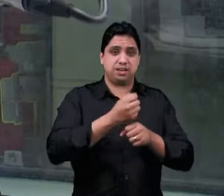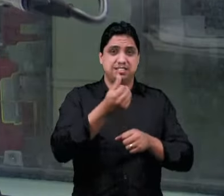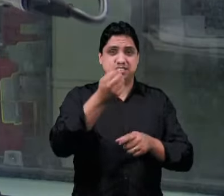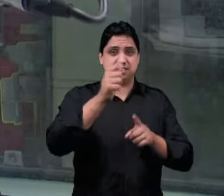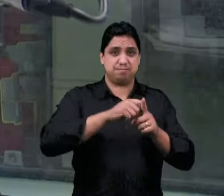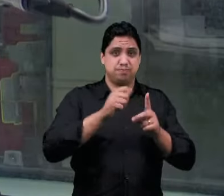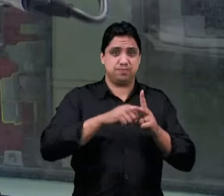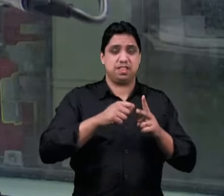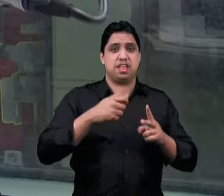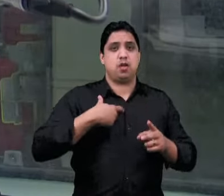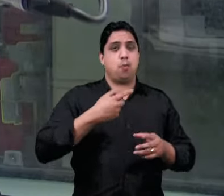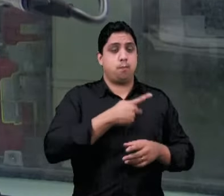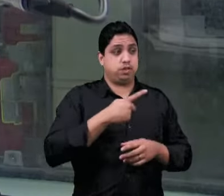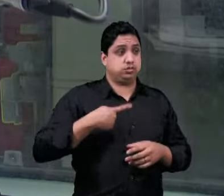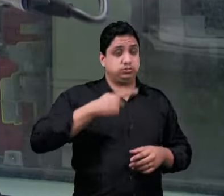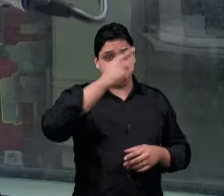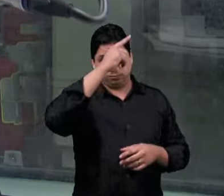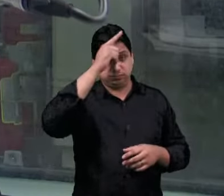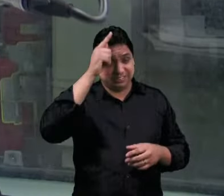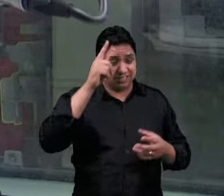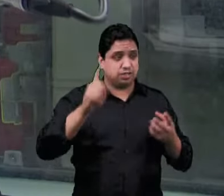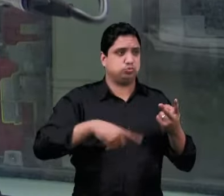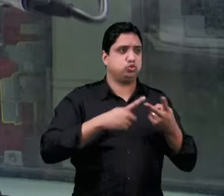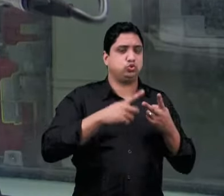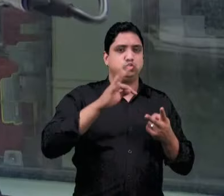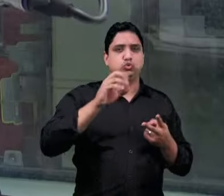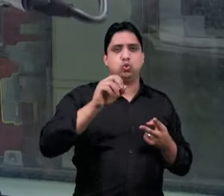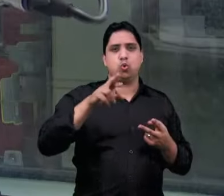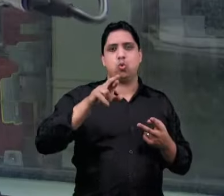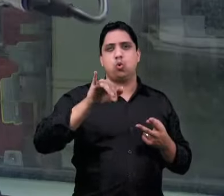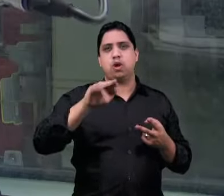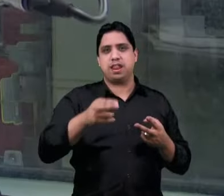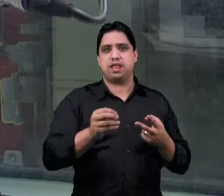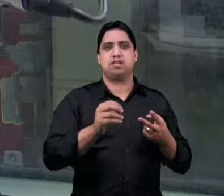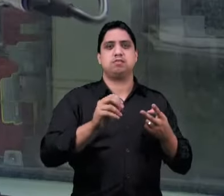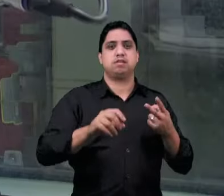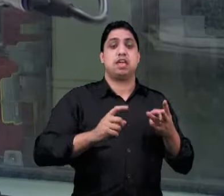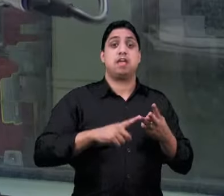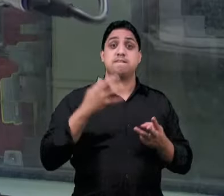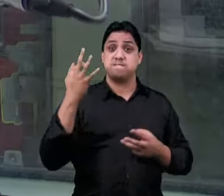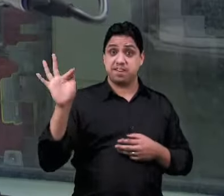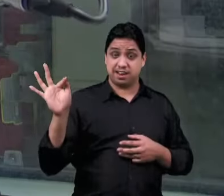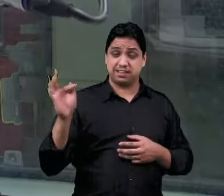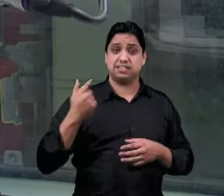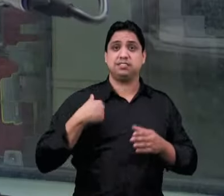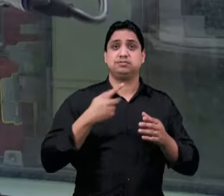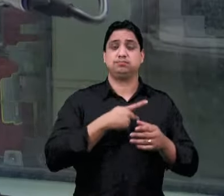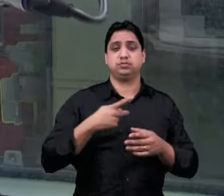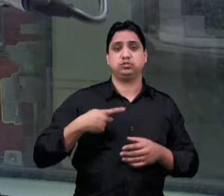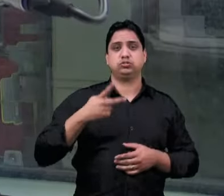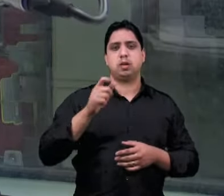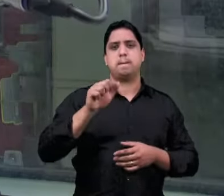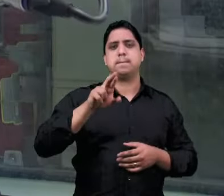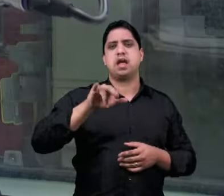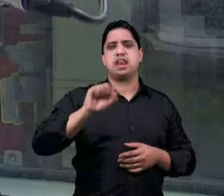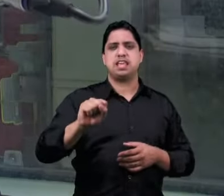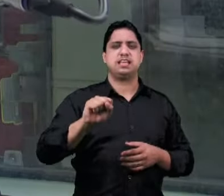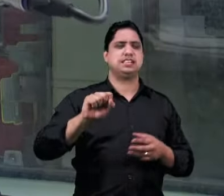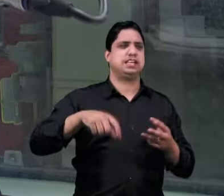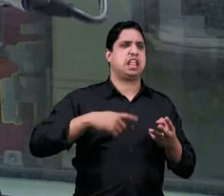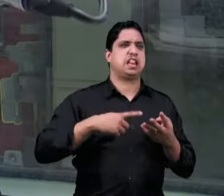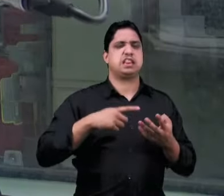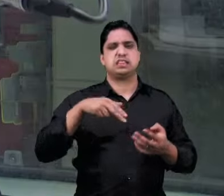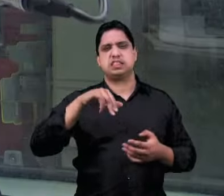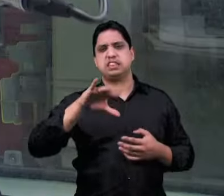fui pastor de Milão, fui pastor de Torino, fui pastor na França, em Paris, em Nice,